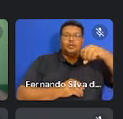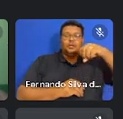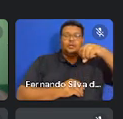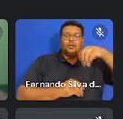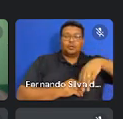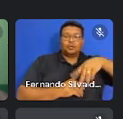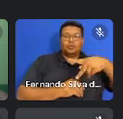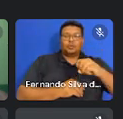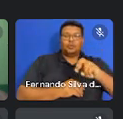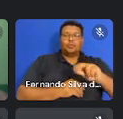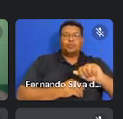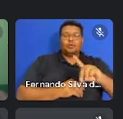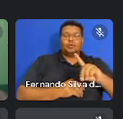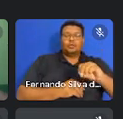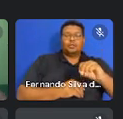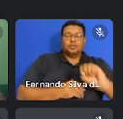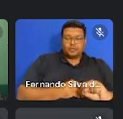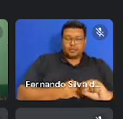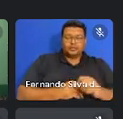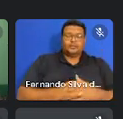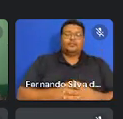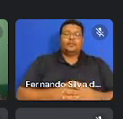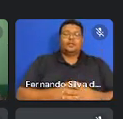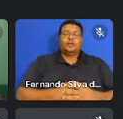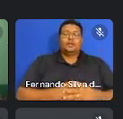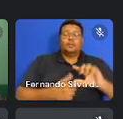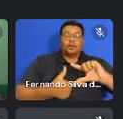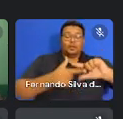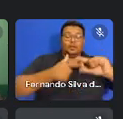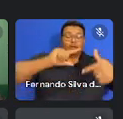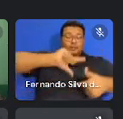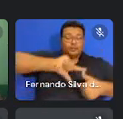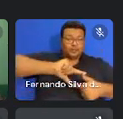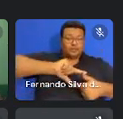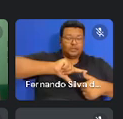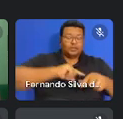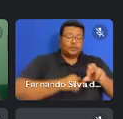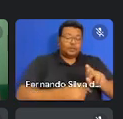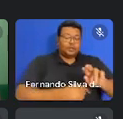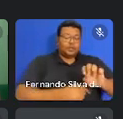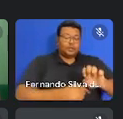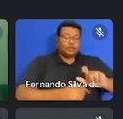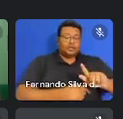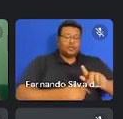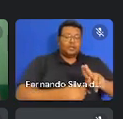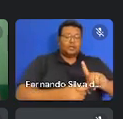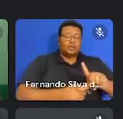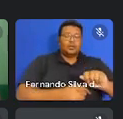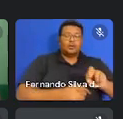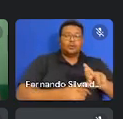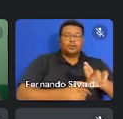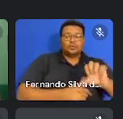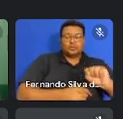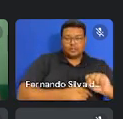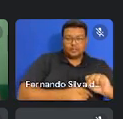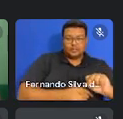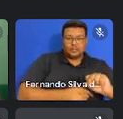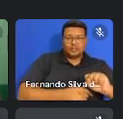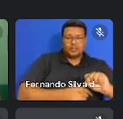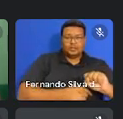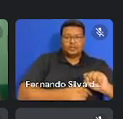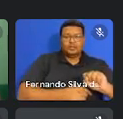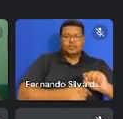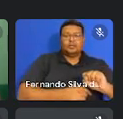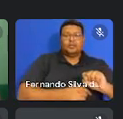os polígonos que compõem são polígonos regulares. A interseção entre os